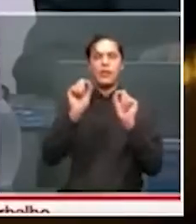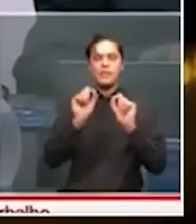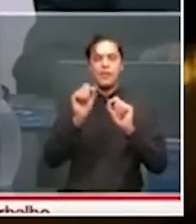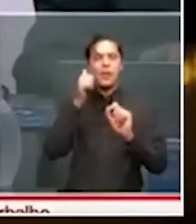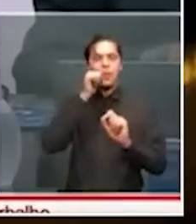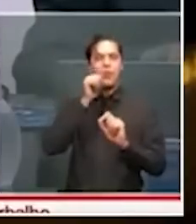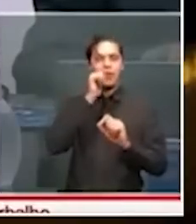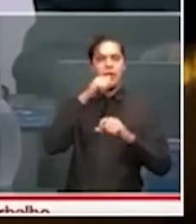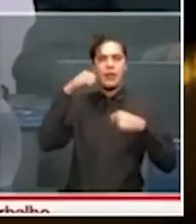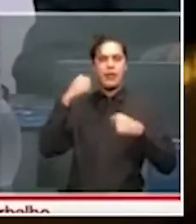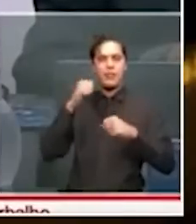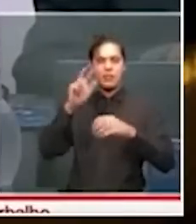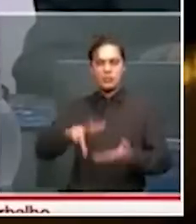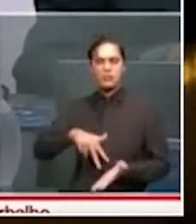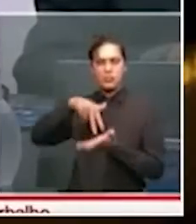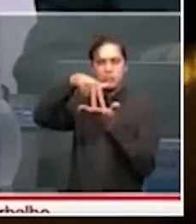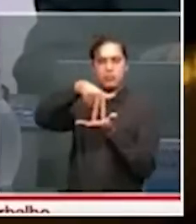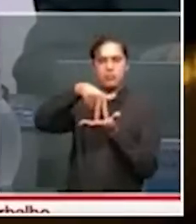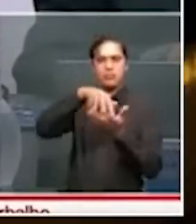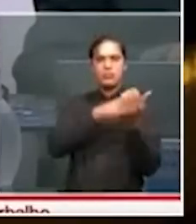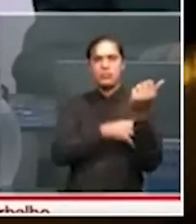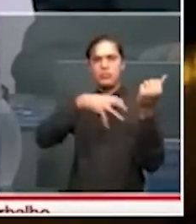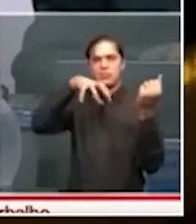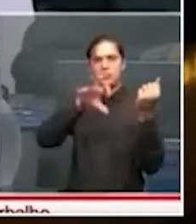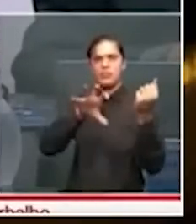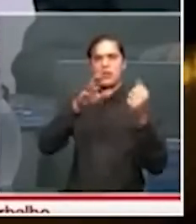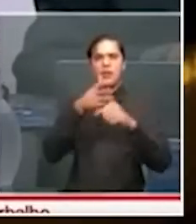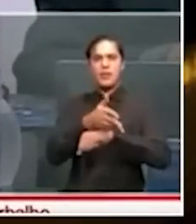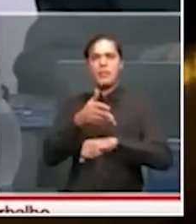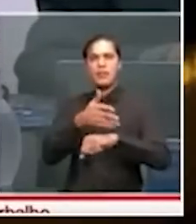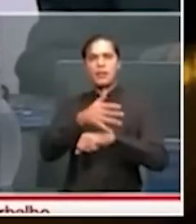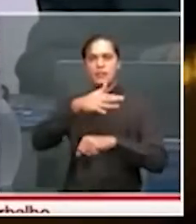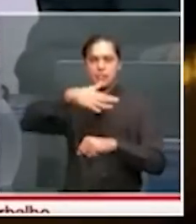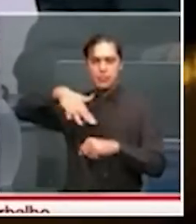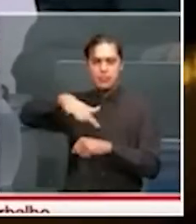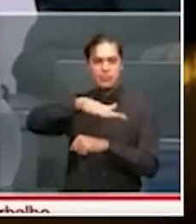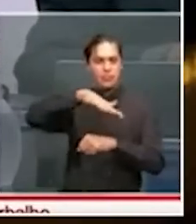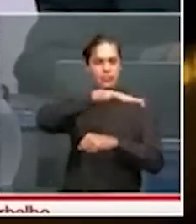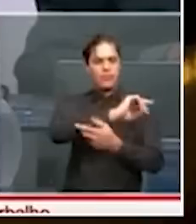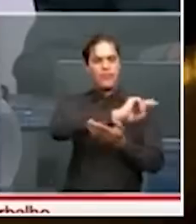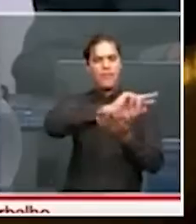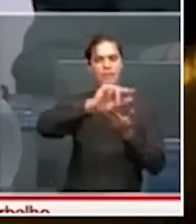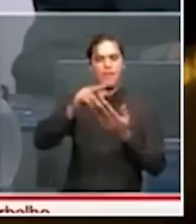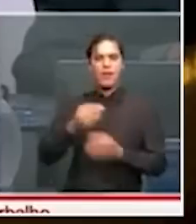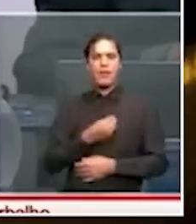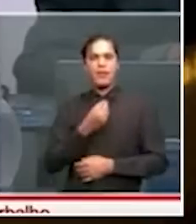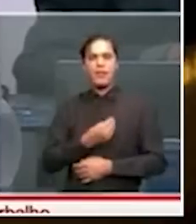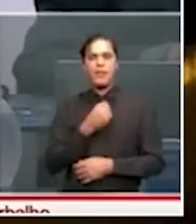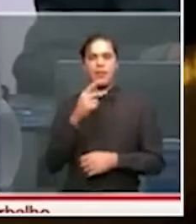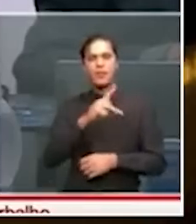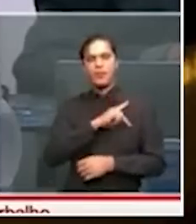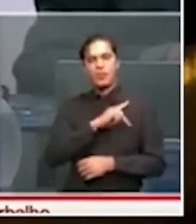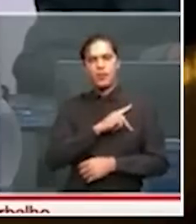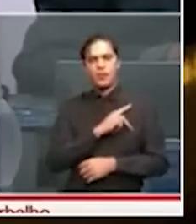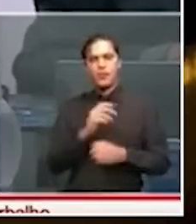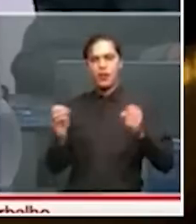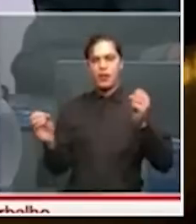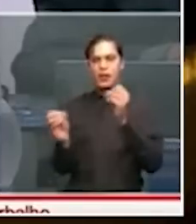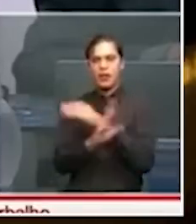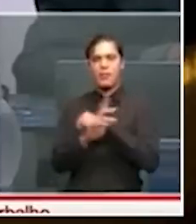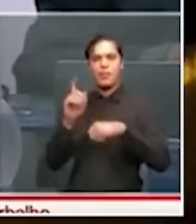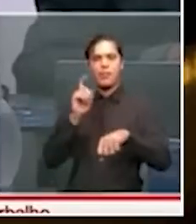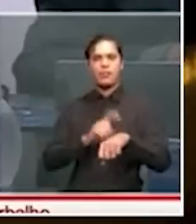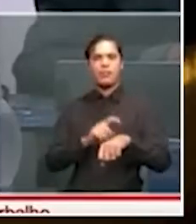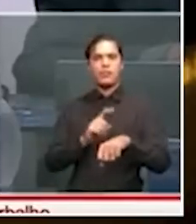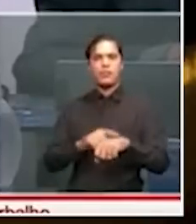faz com que eu ganhe muitos votos aí no seu estado e eu retribuo com o apoio dos meus deputados